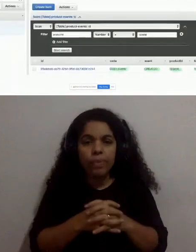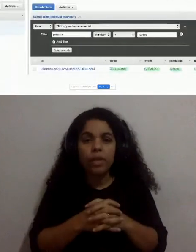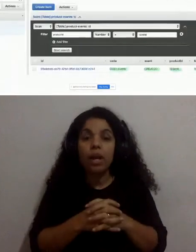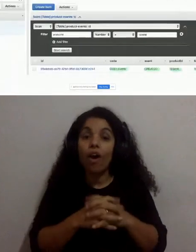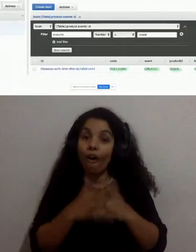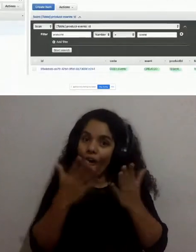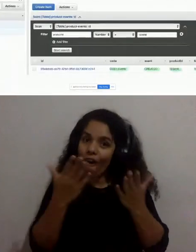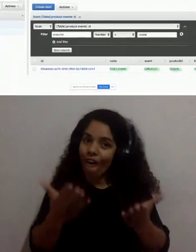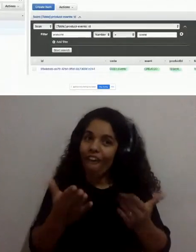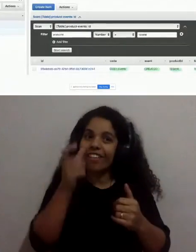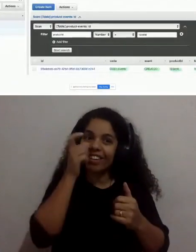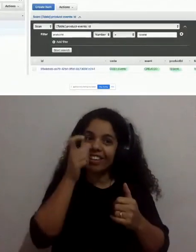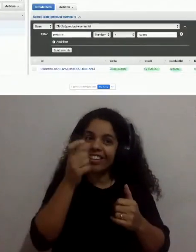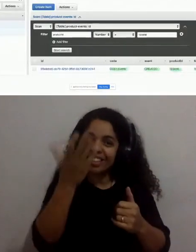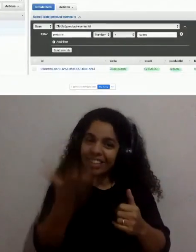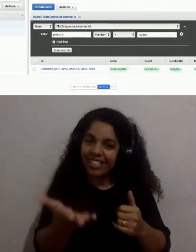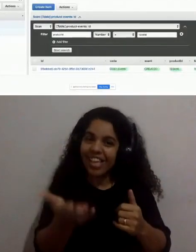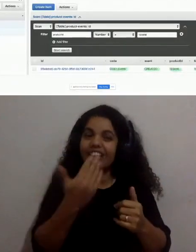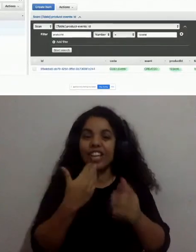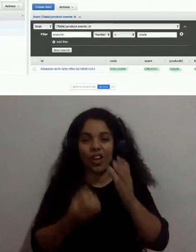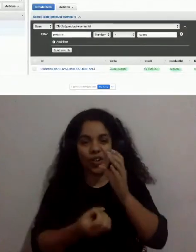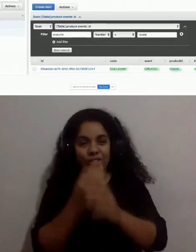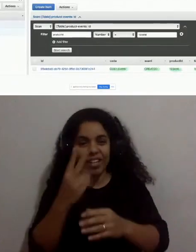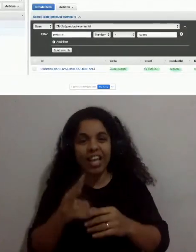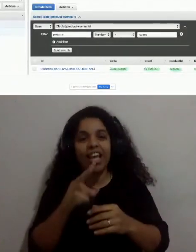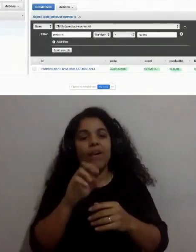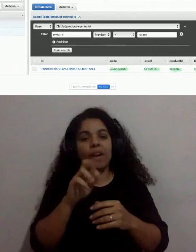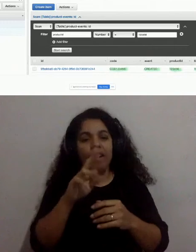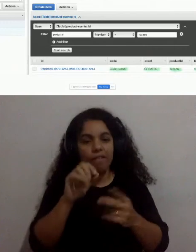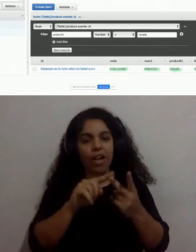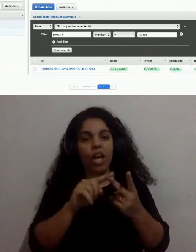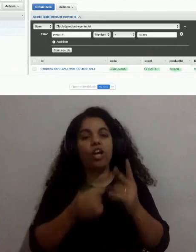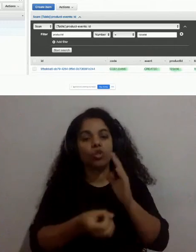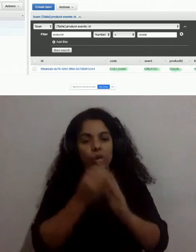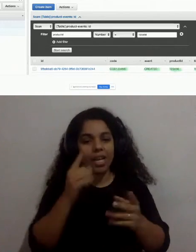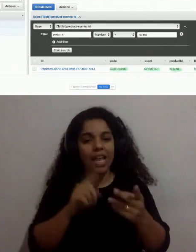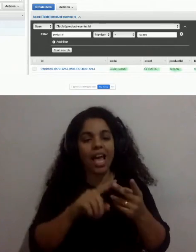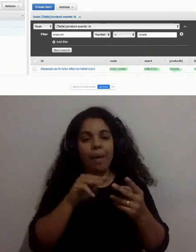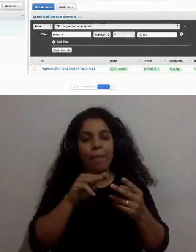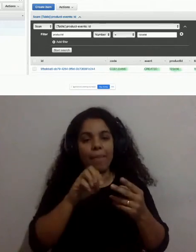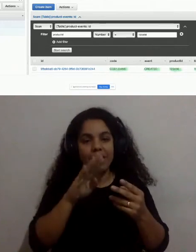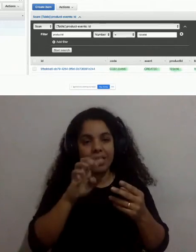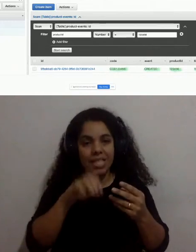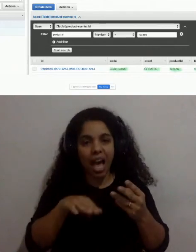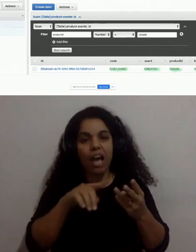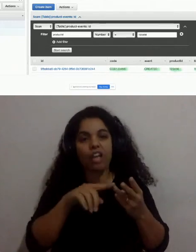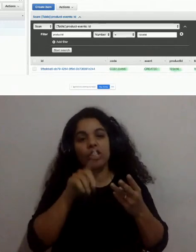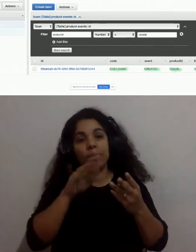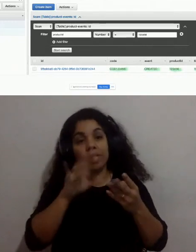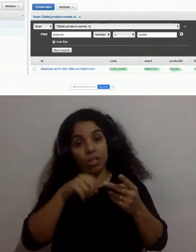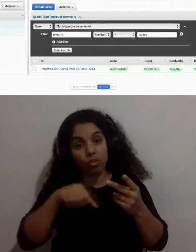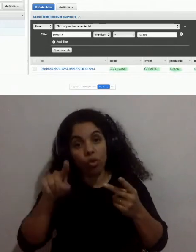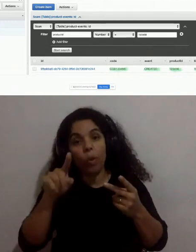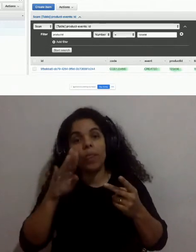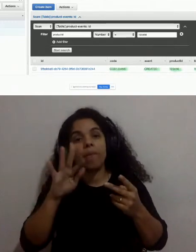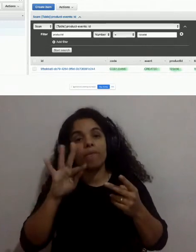Olha que interessante. Eu criei o evento, criei a mensagem foi para a fila, ela